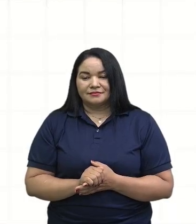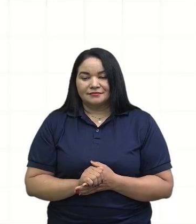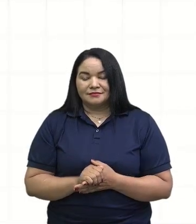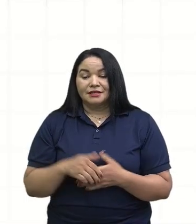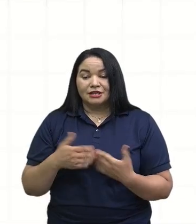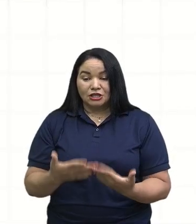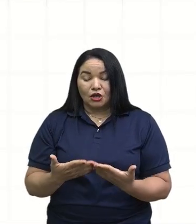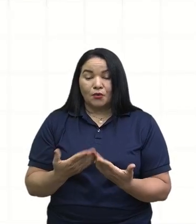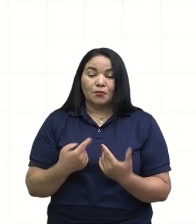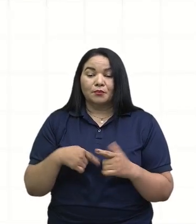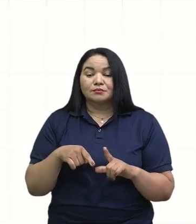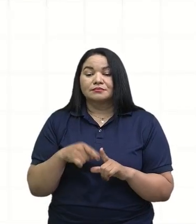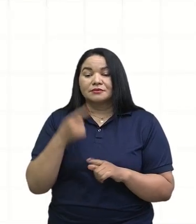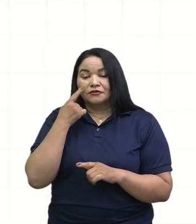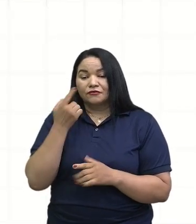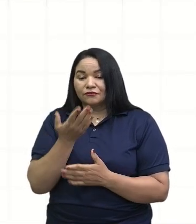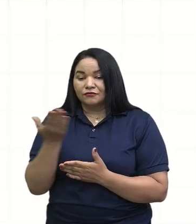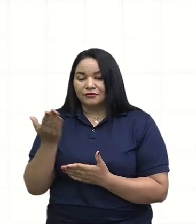então esse ângulo aqui mede